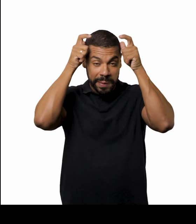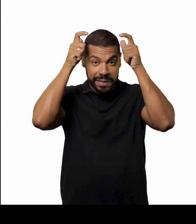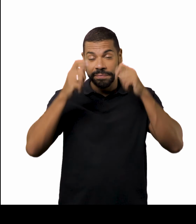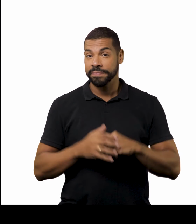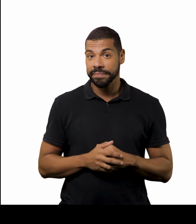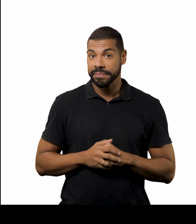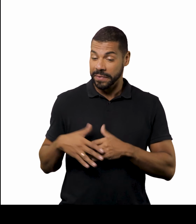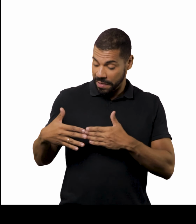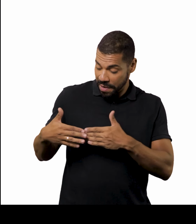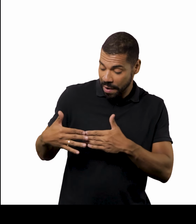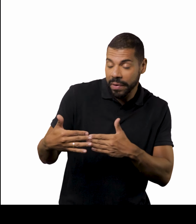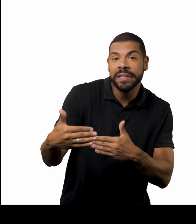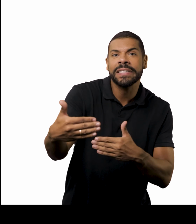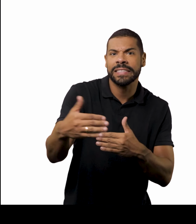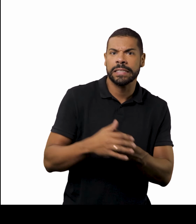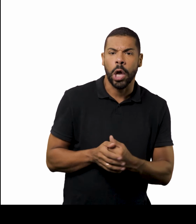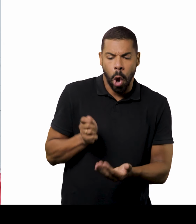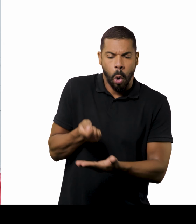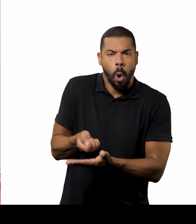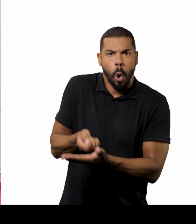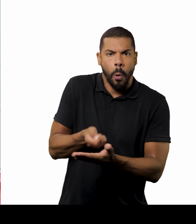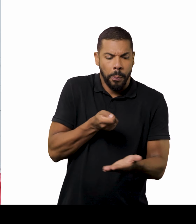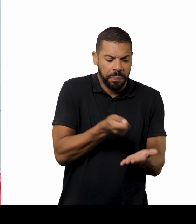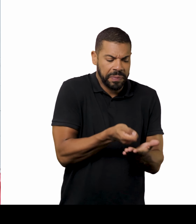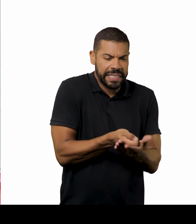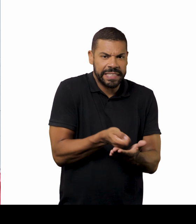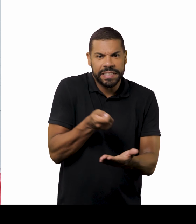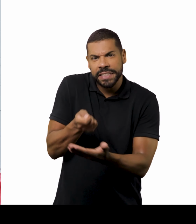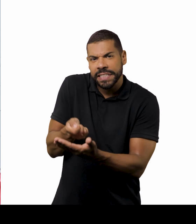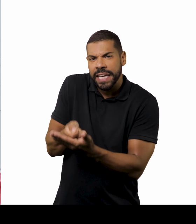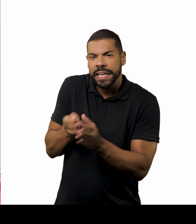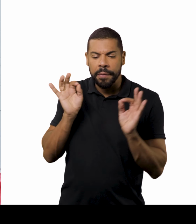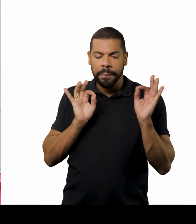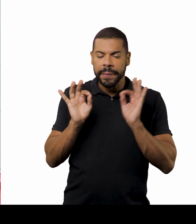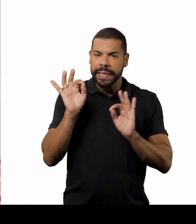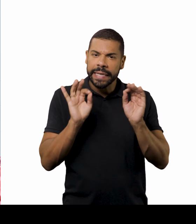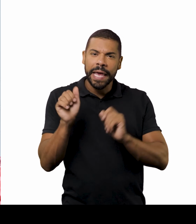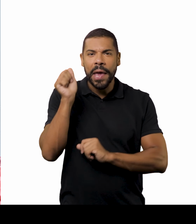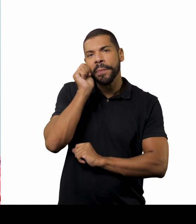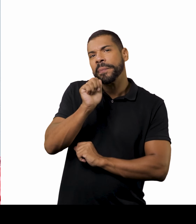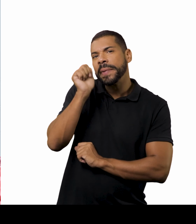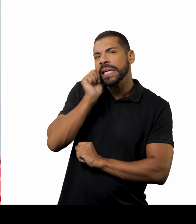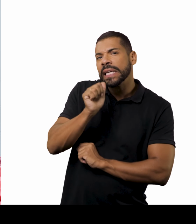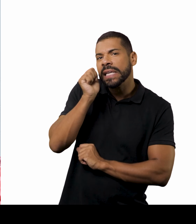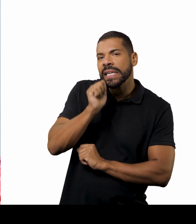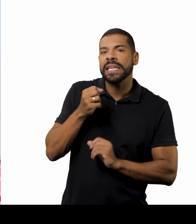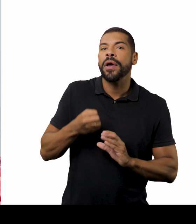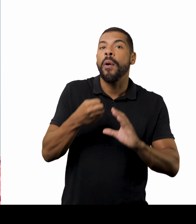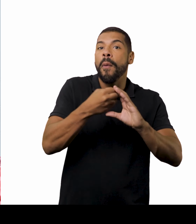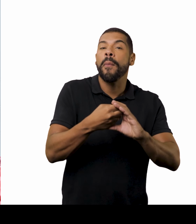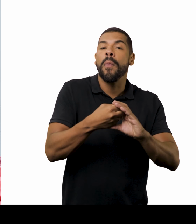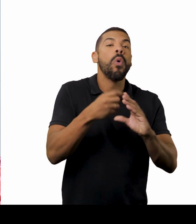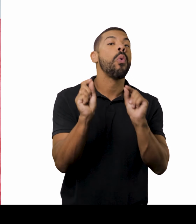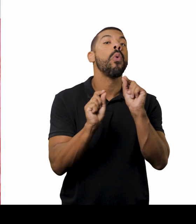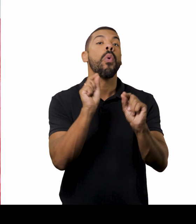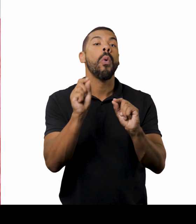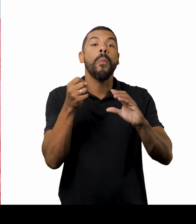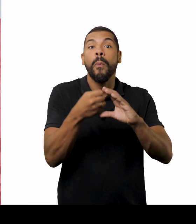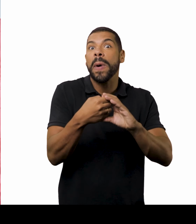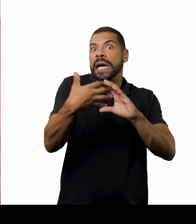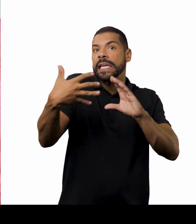mais linda que, na verdade, beira o kit, né? Essa exigência da gente ser feminina, ter características do que é ser